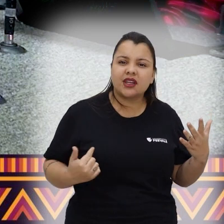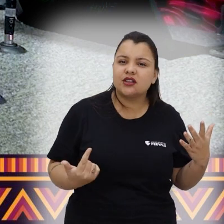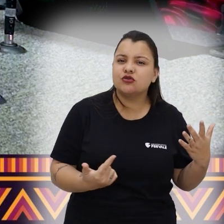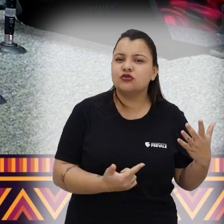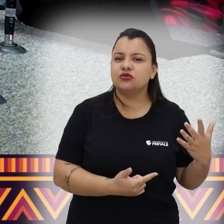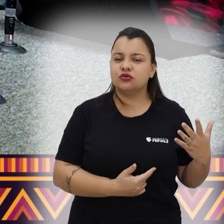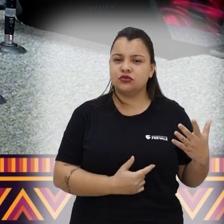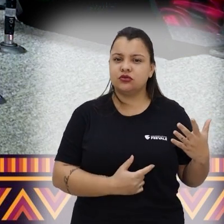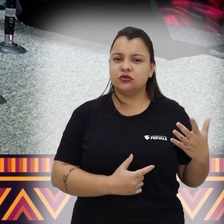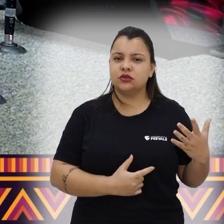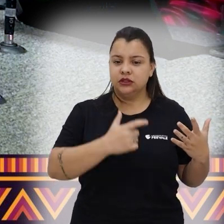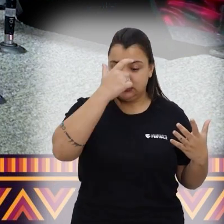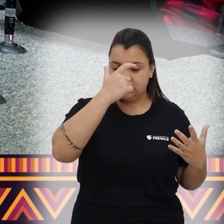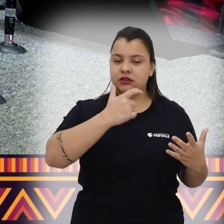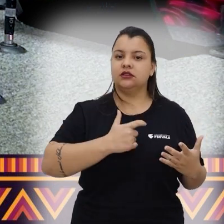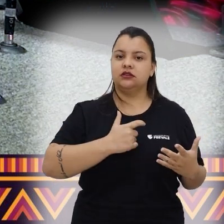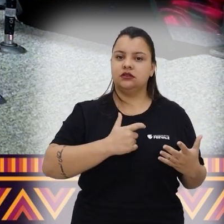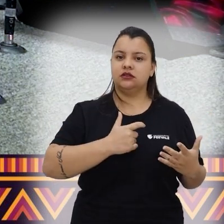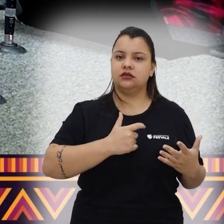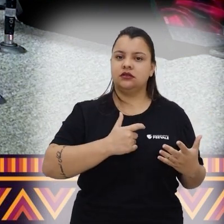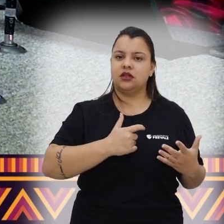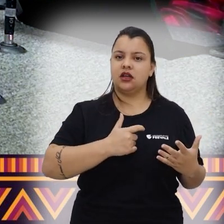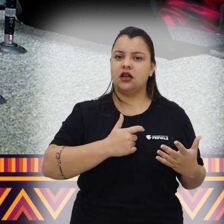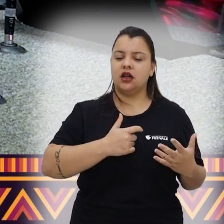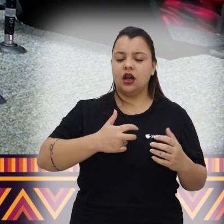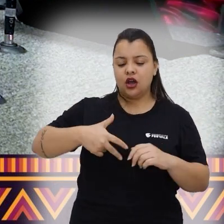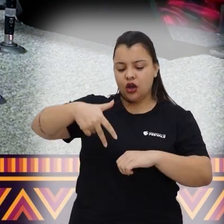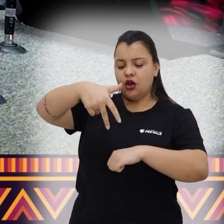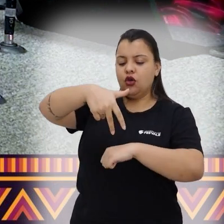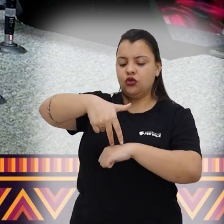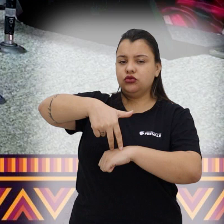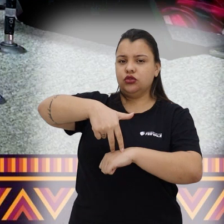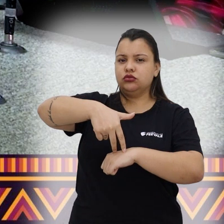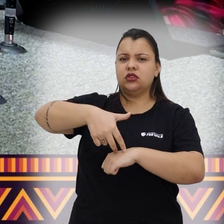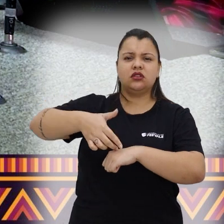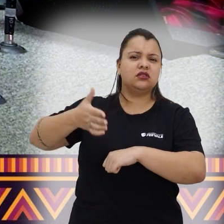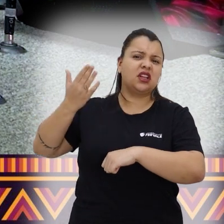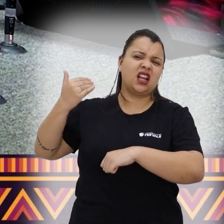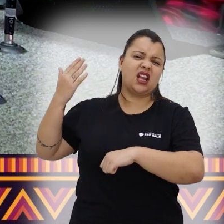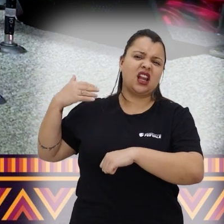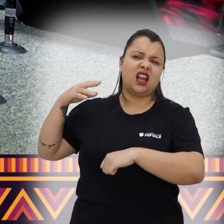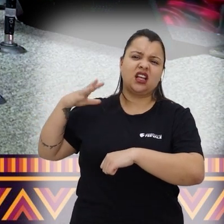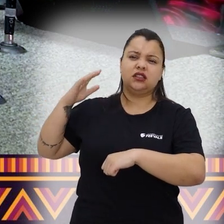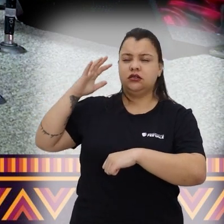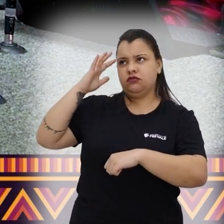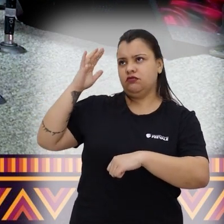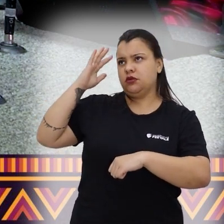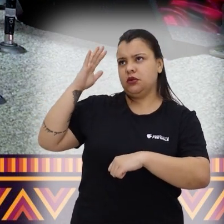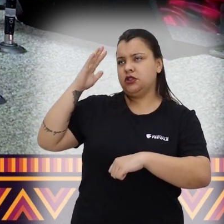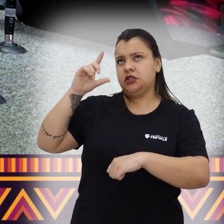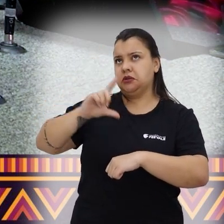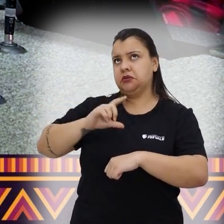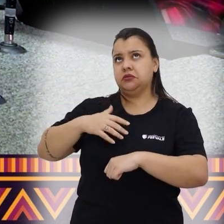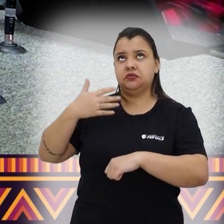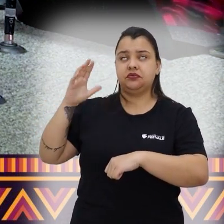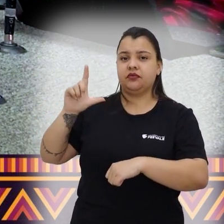ser primal. Então, o nosso ser primal, o nosso ancestral, vamos imaginar que seja a Lucy, né, que os Beatles cantaram,